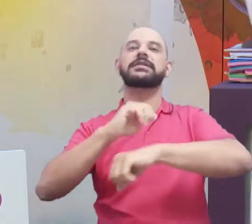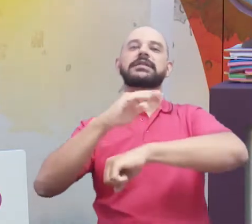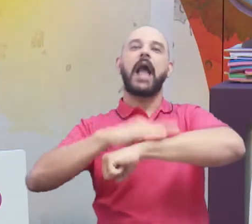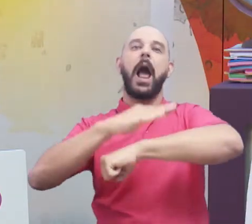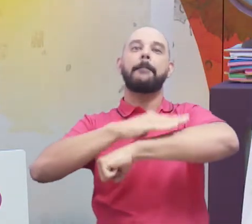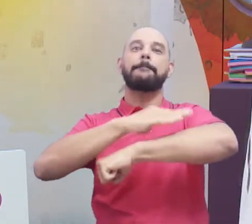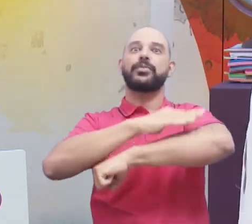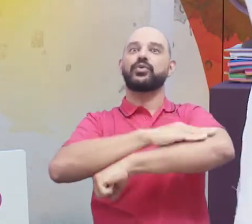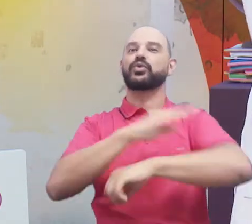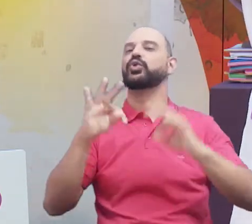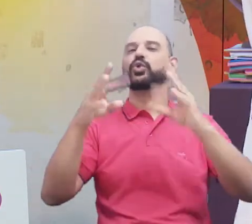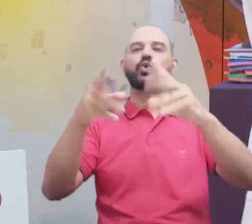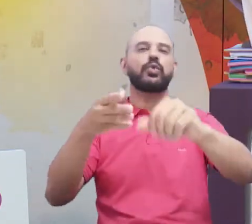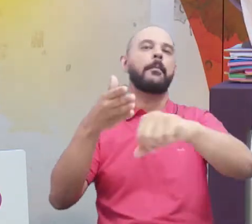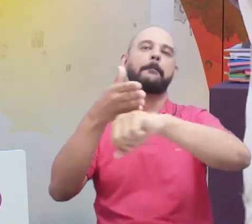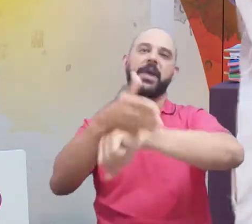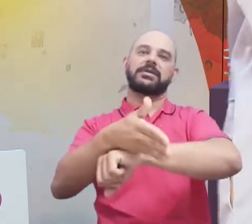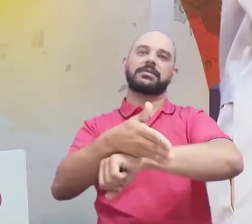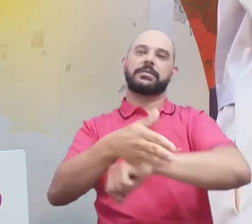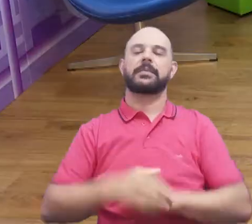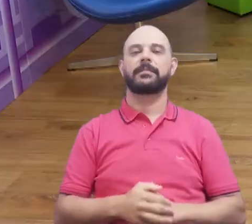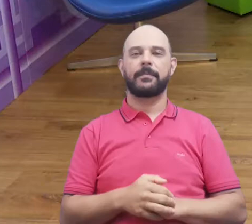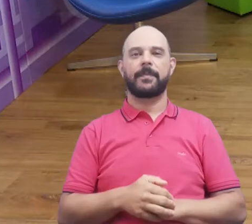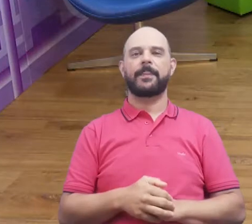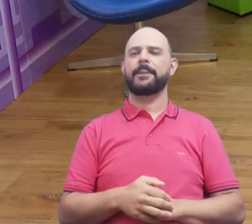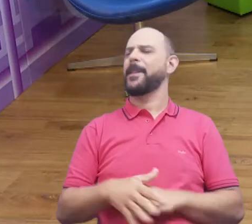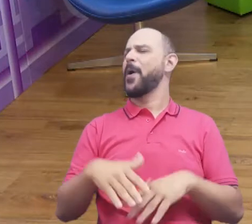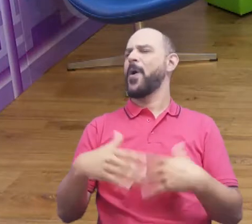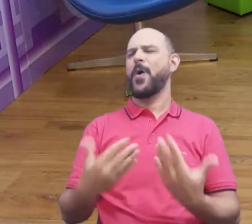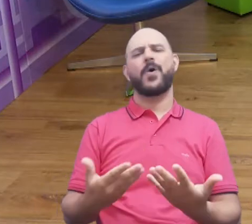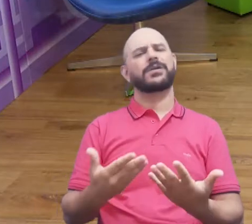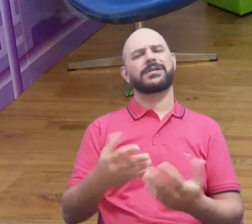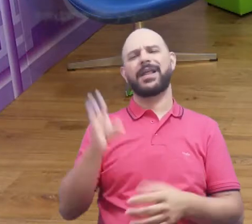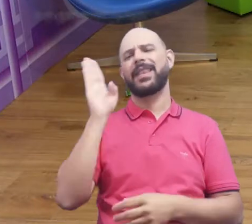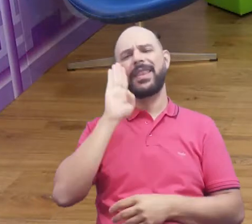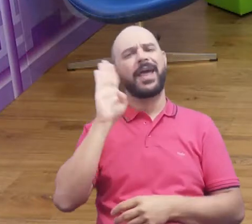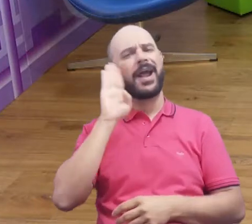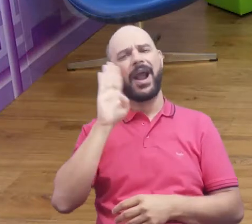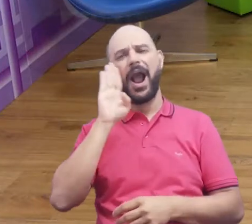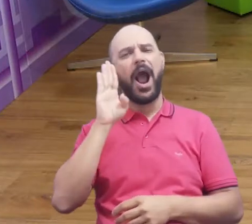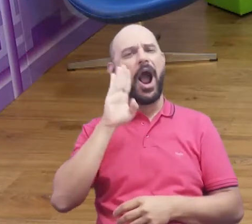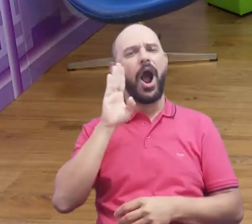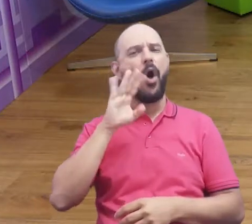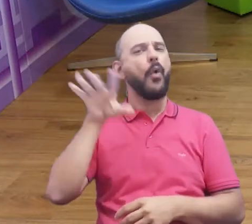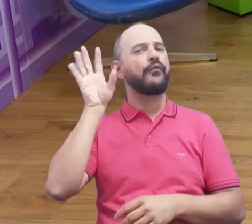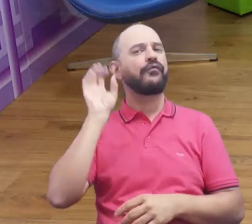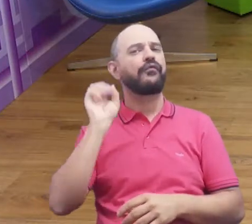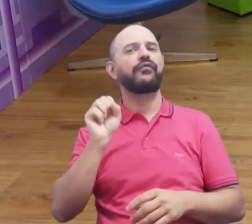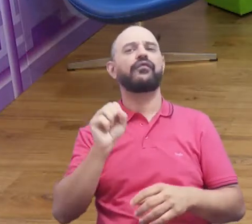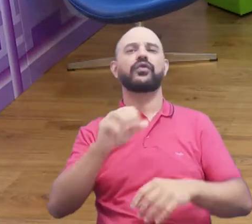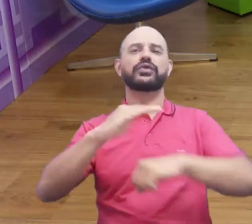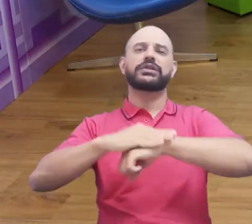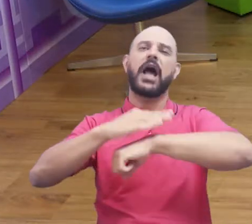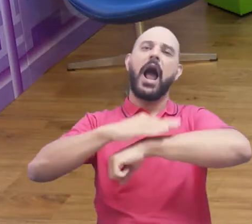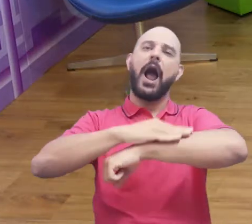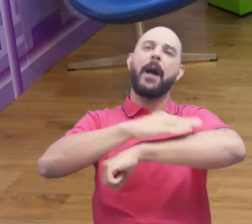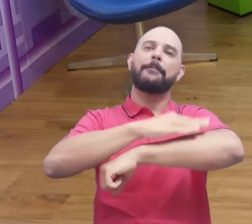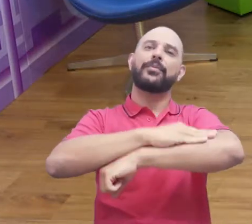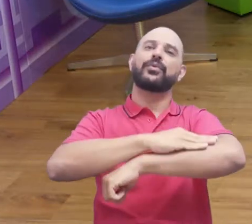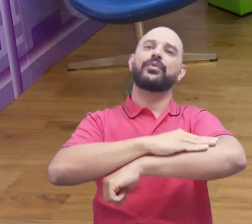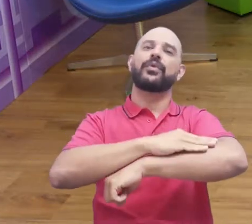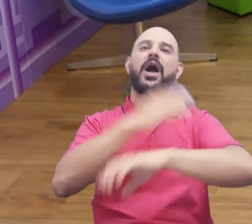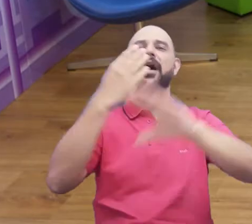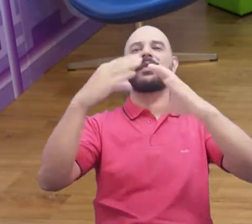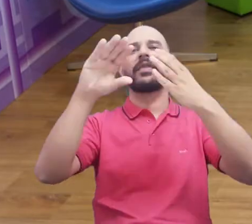sapos cururus. E todo mundo vai participar. Inspetora Bibi, é muito legal ouvir os sapos cantando. E ver